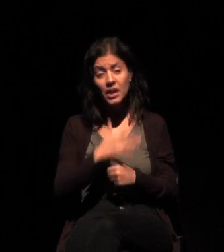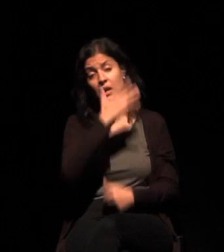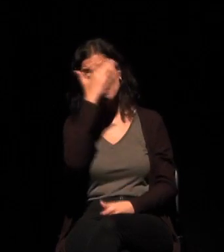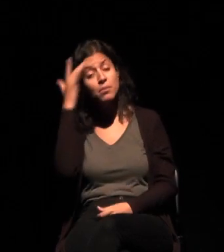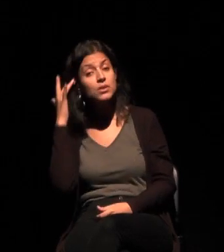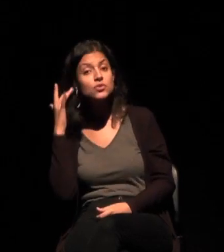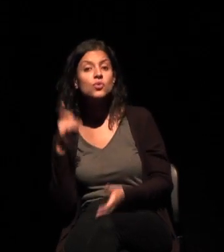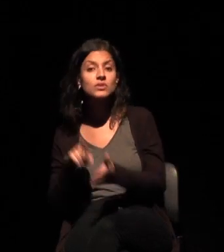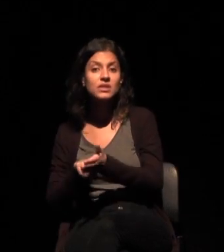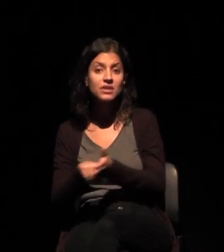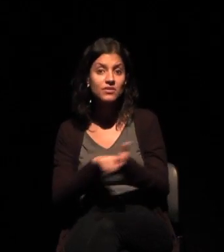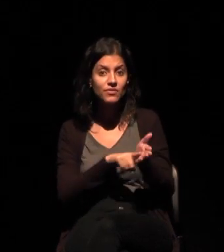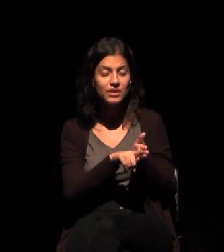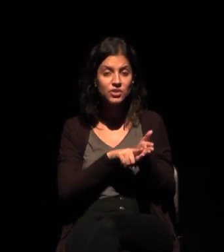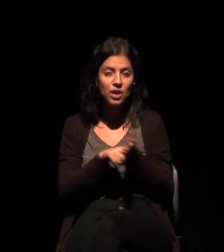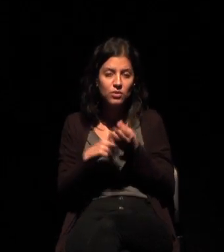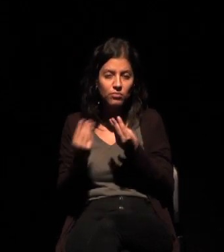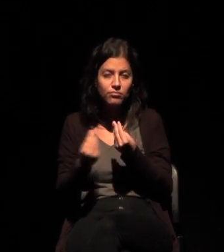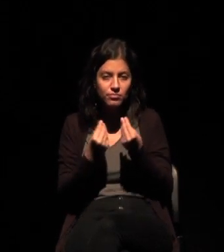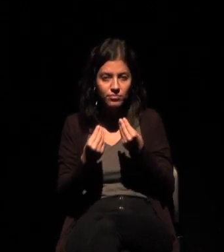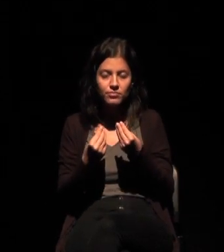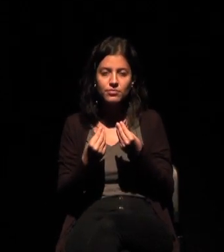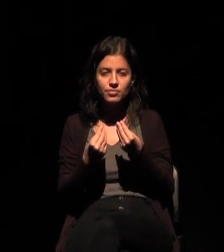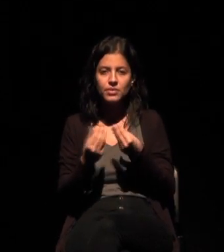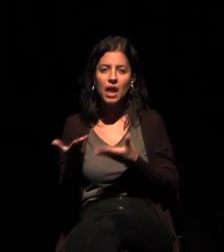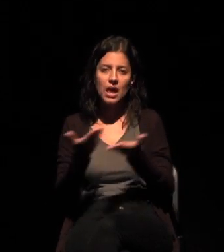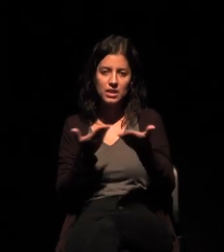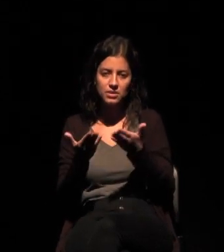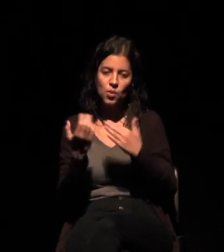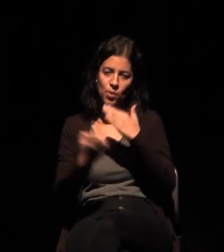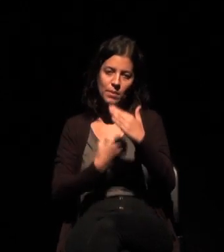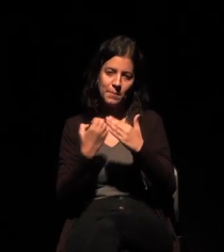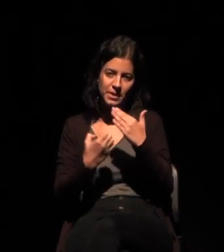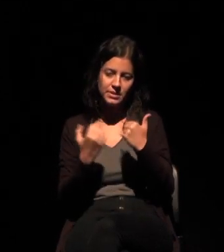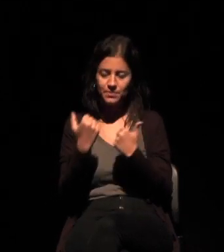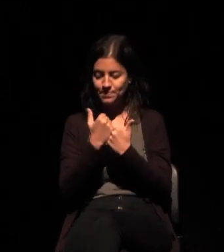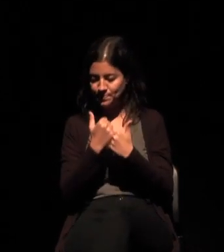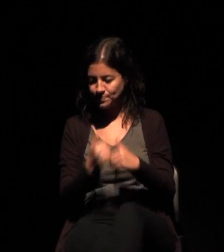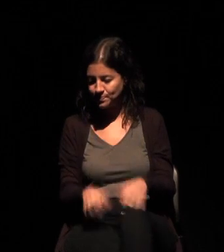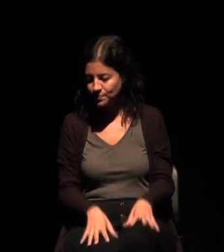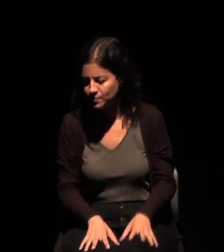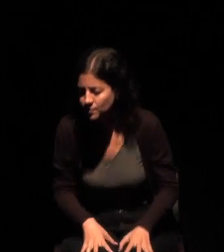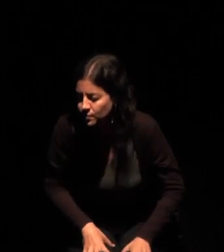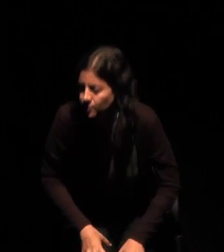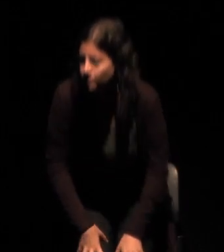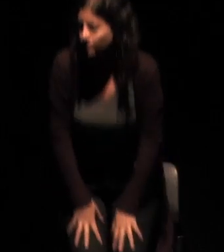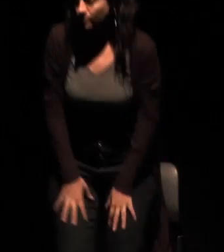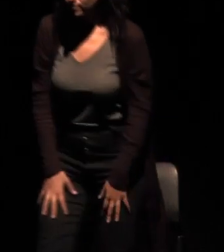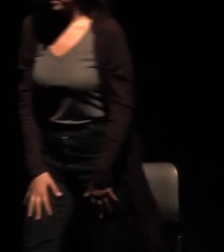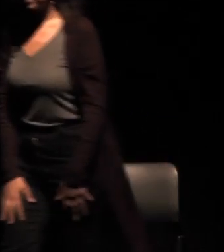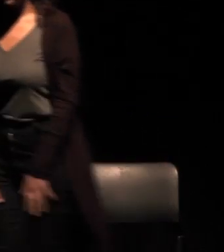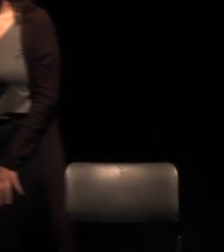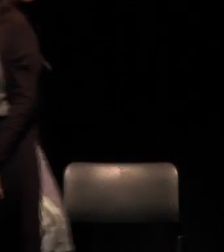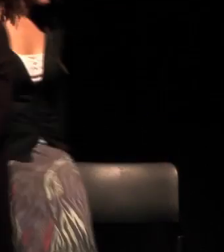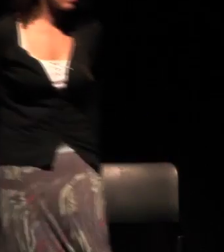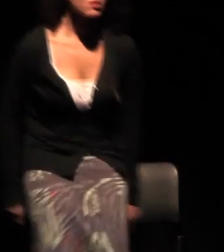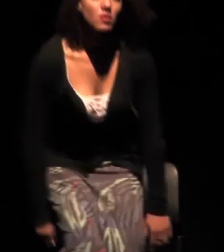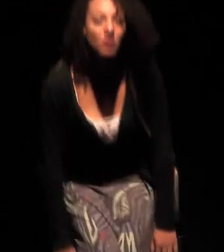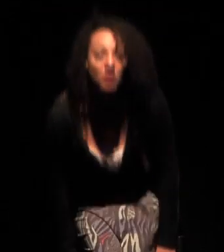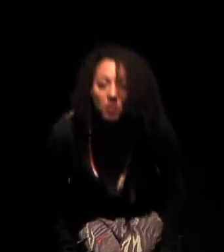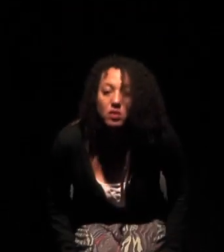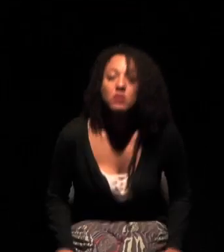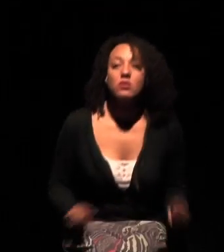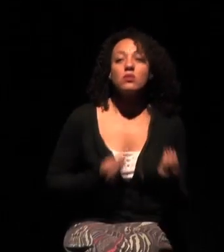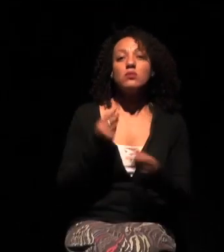na relação com as empresas e com o mercado em geral não é como é que trabalha como empresa quais são os problemas das empresas porque